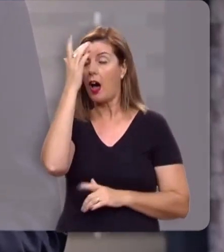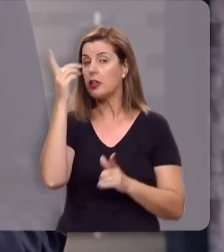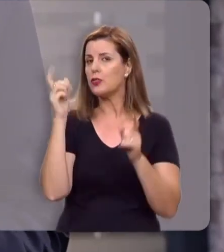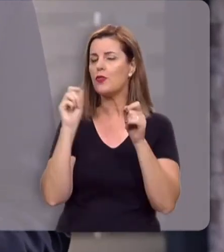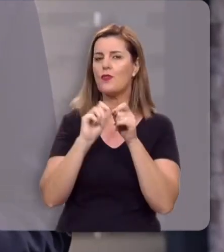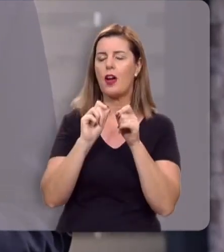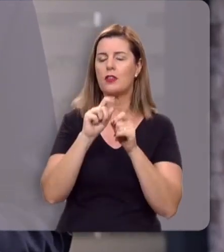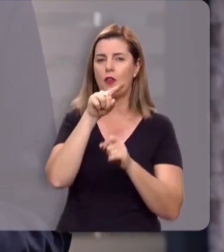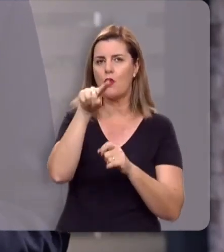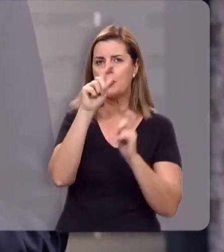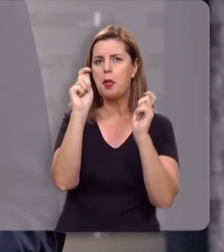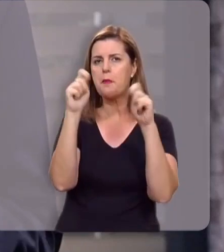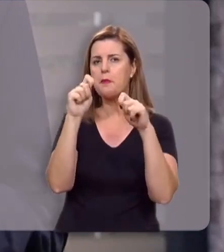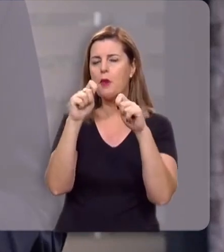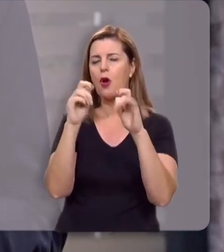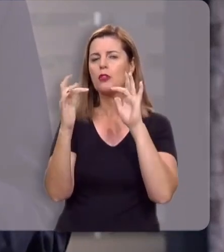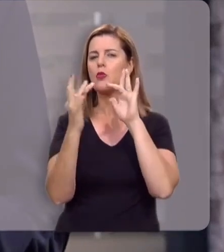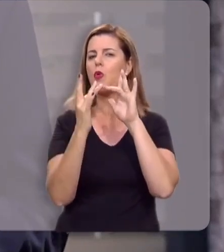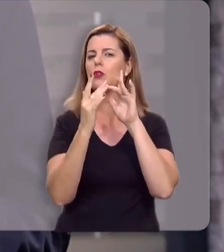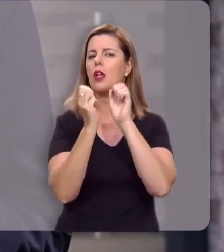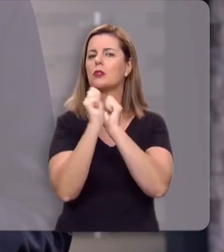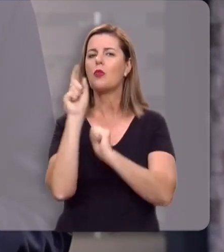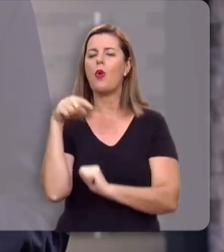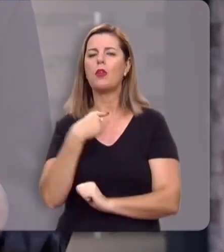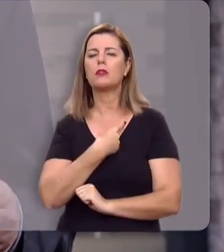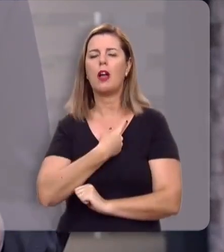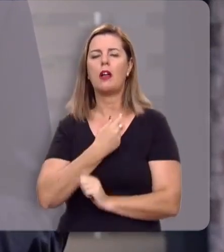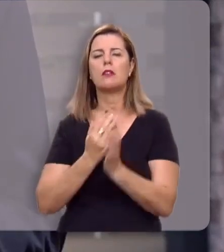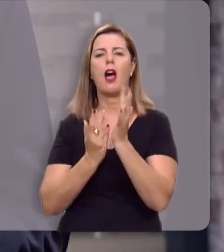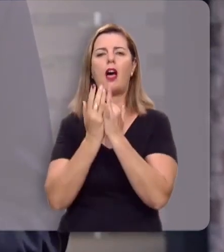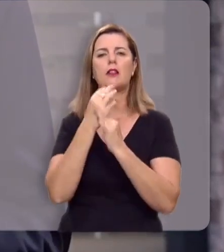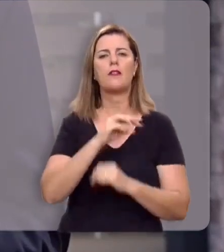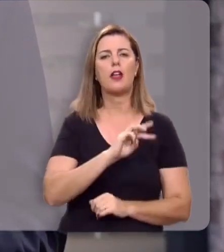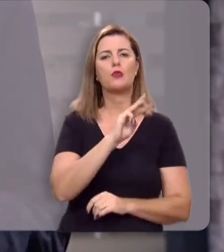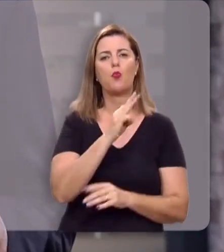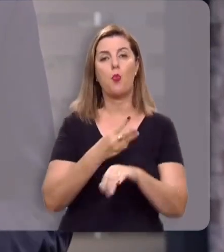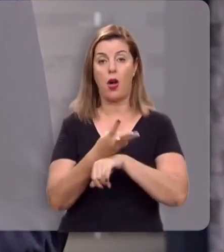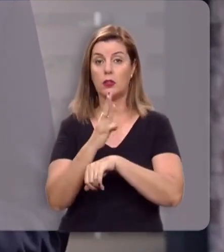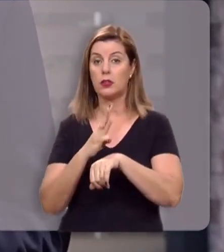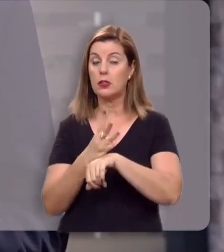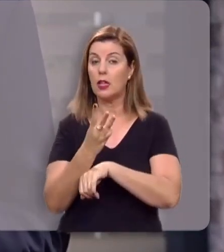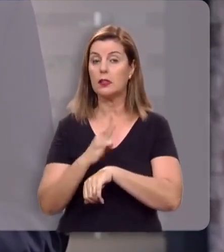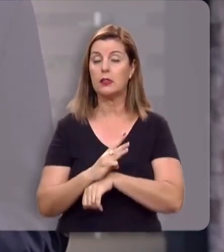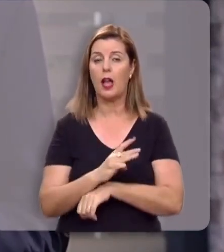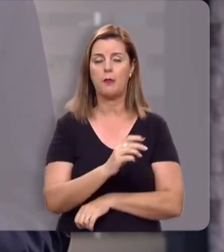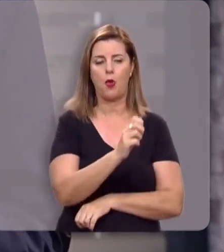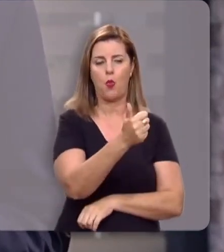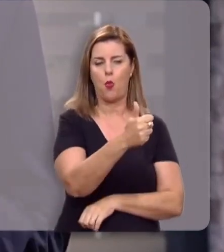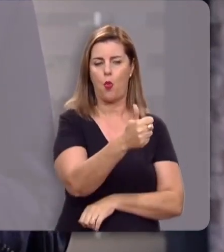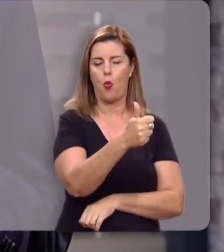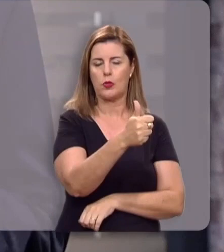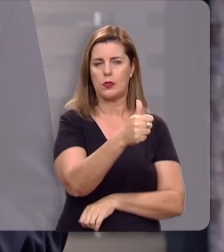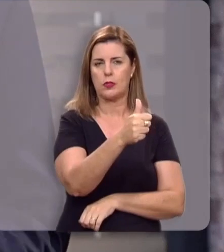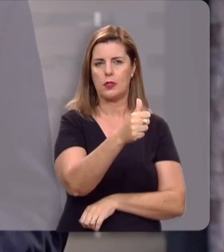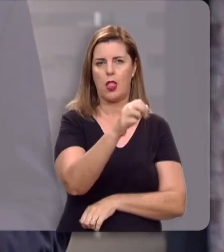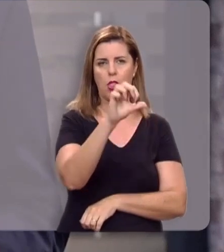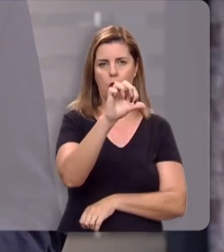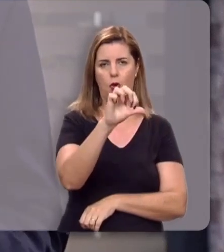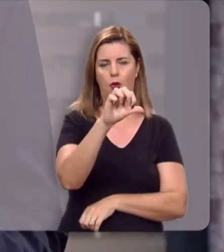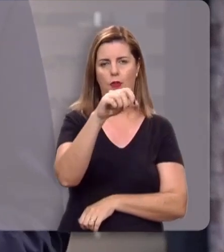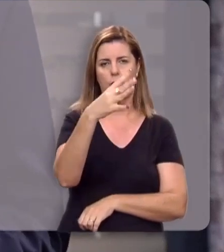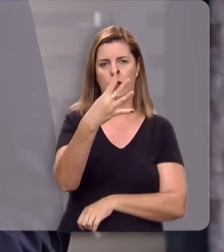fazer. Basta você entrar em contato conosco por meio do nosso WhatsApp. O código de área está aparecendo aqui, é o